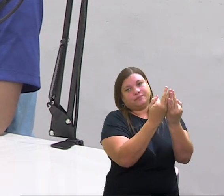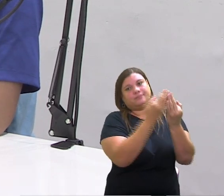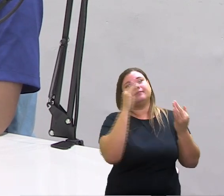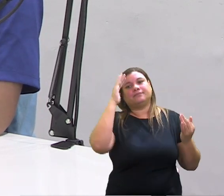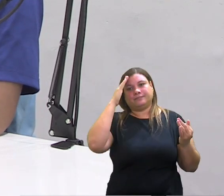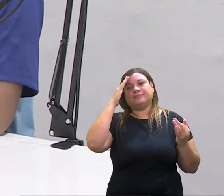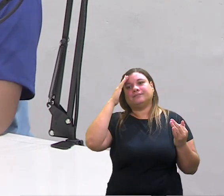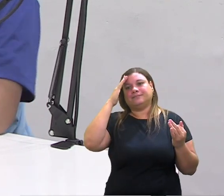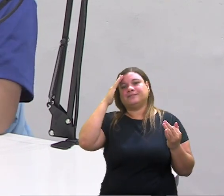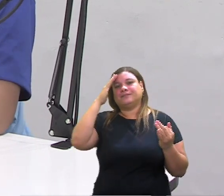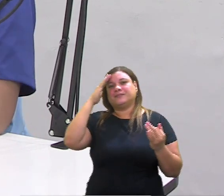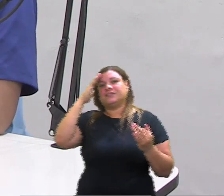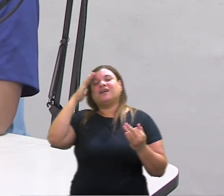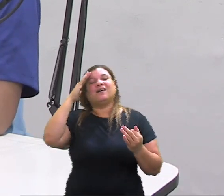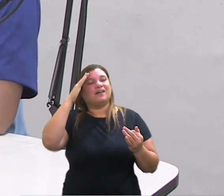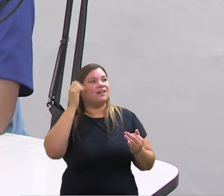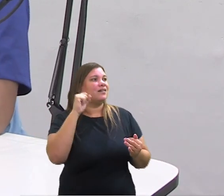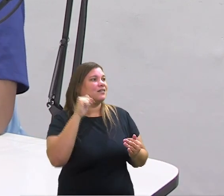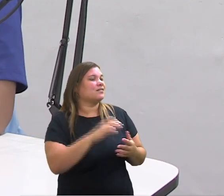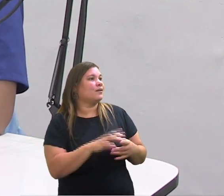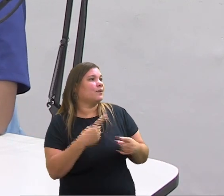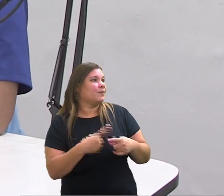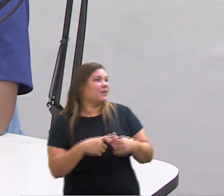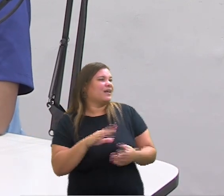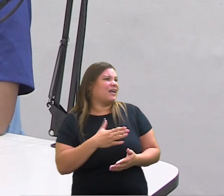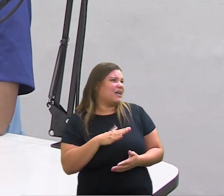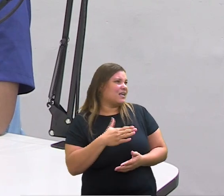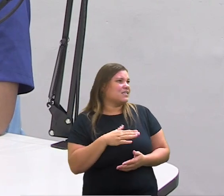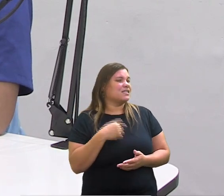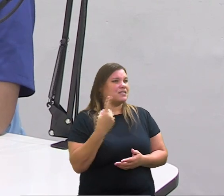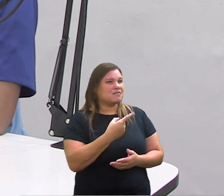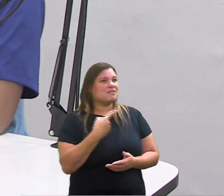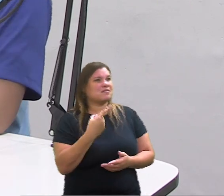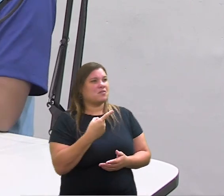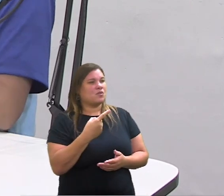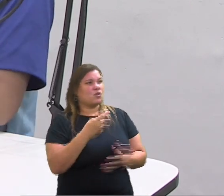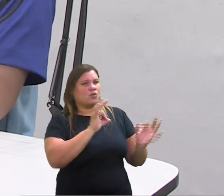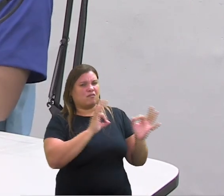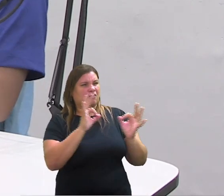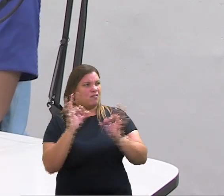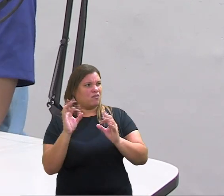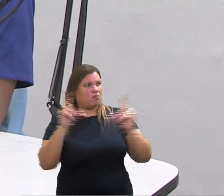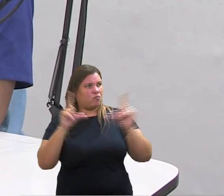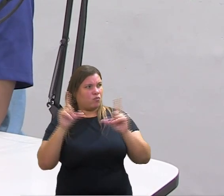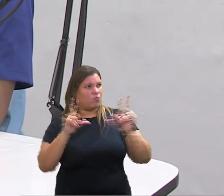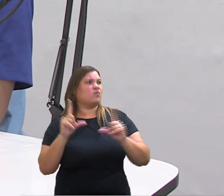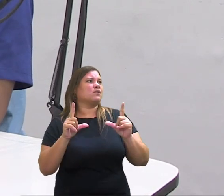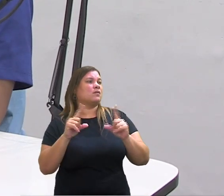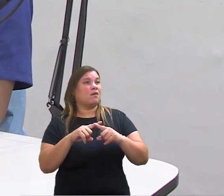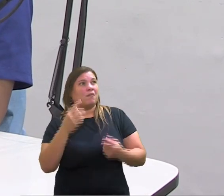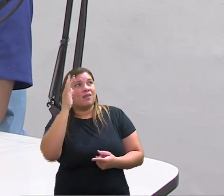pedacinho de lei que a gente vê a todo momento passando, né, na mídia, e quando eu era mais